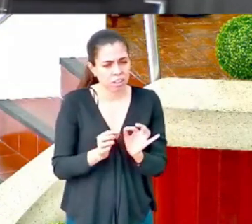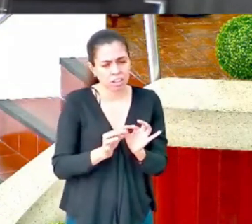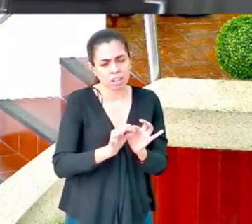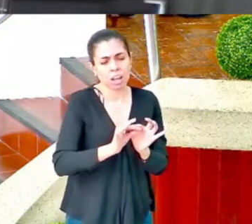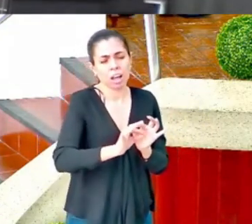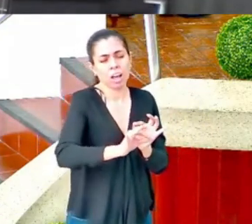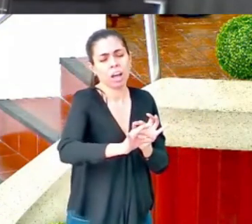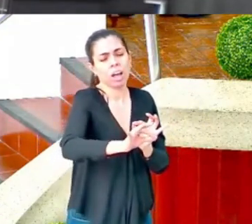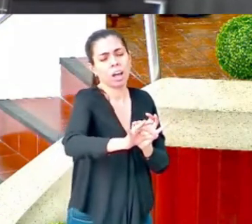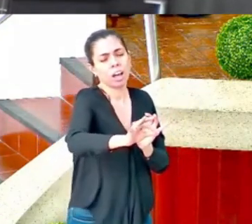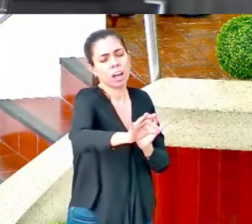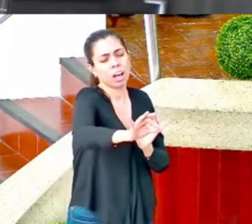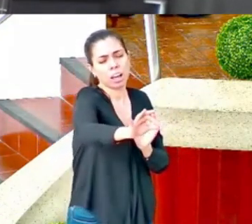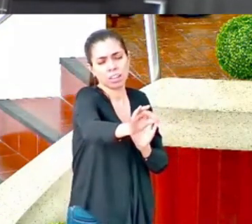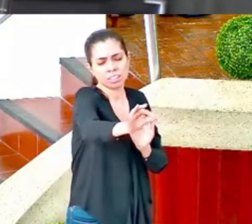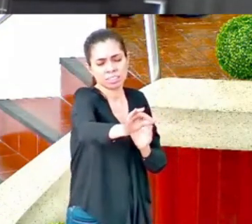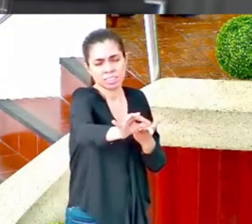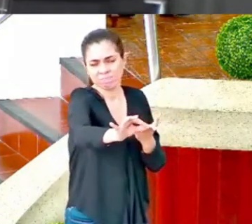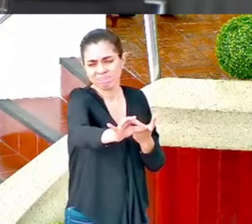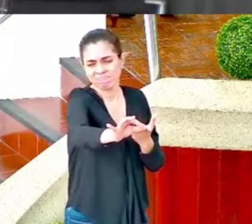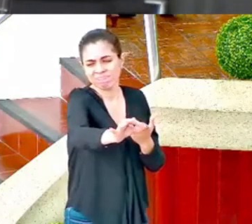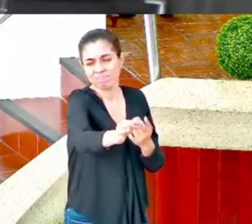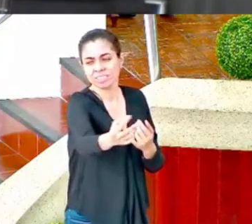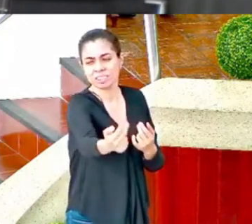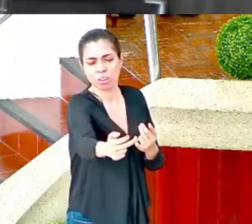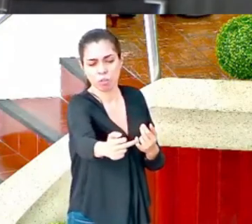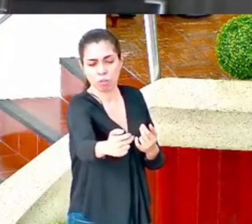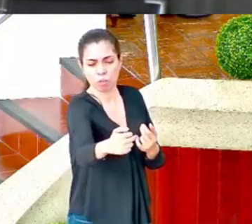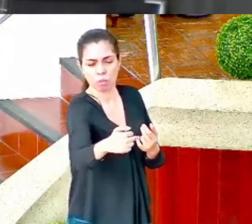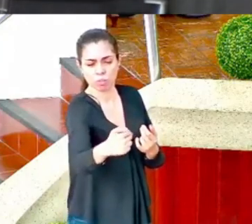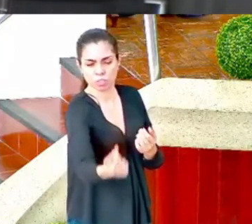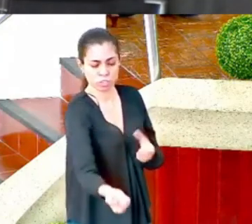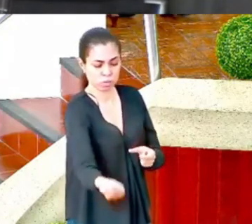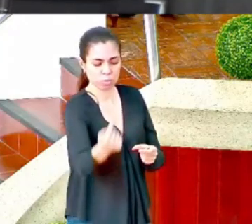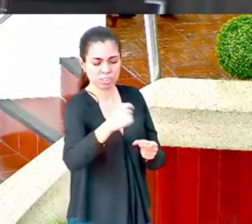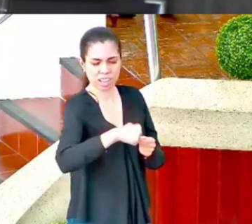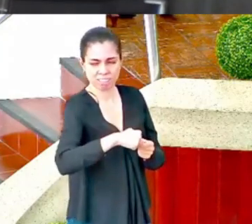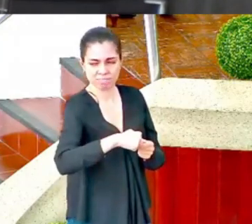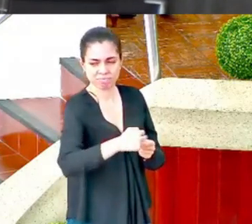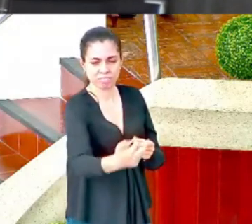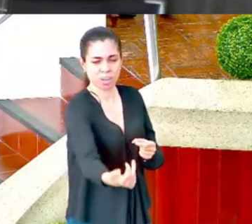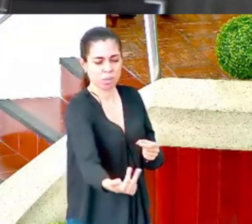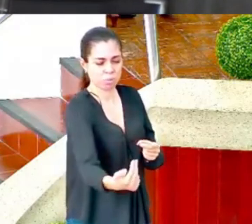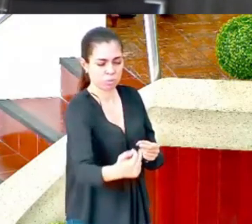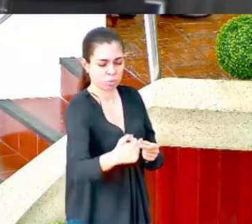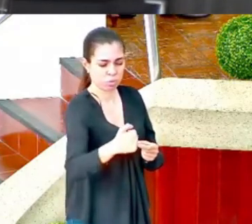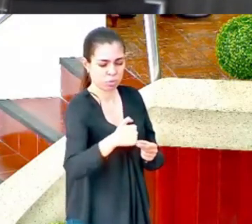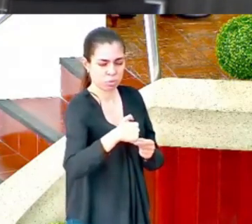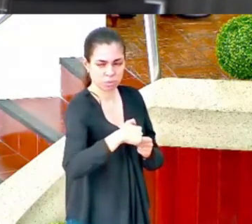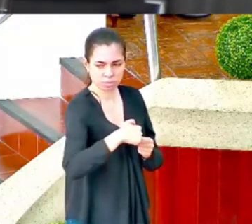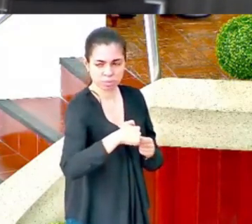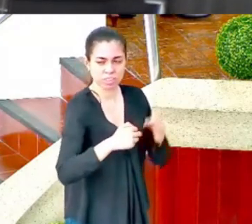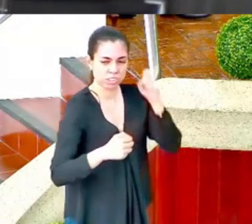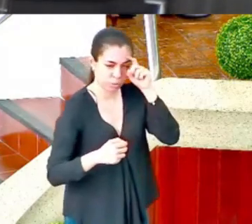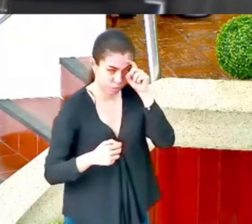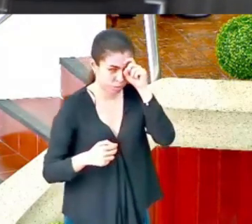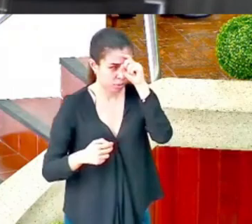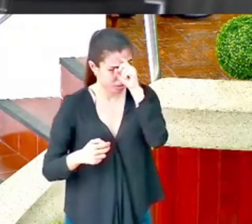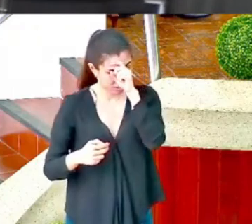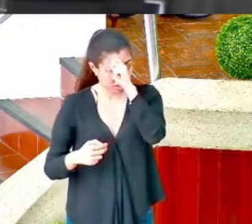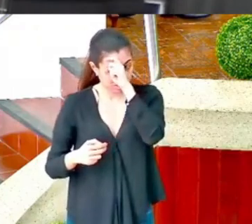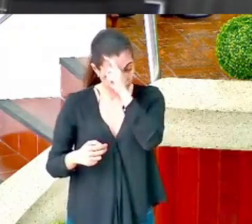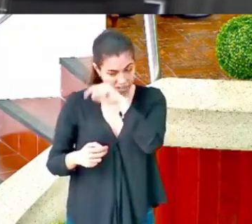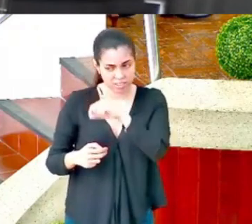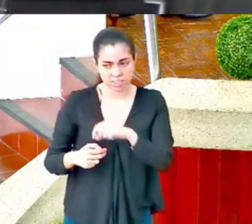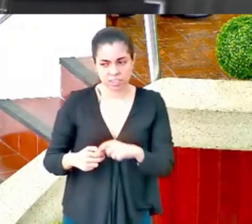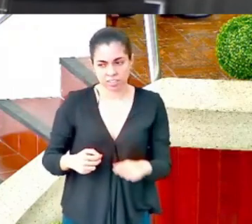que é anuir a aliança? É reconhecer o agir de Deus, é reconhecer que o Senhor Deus governa